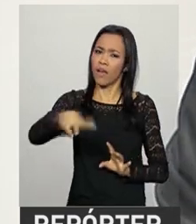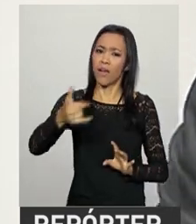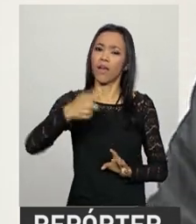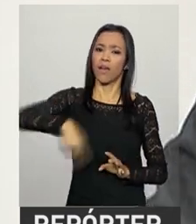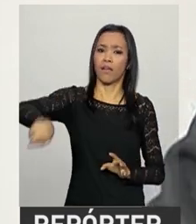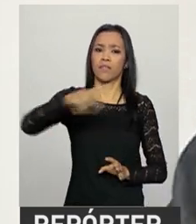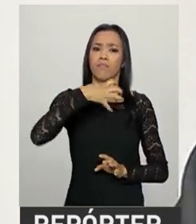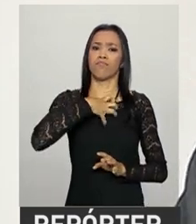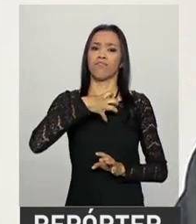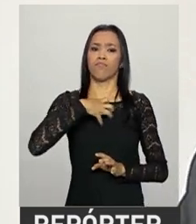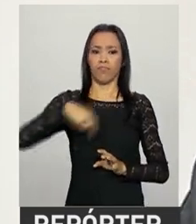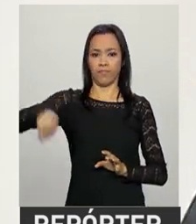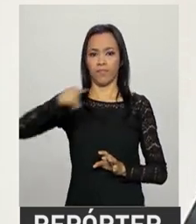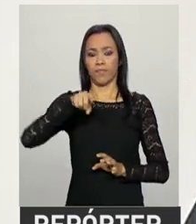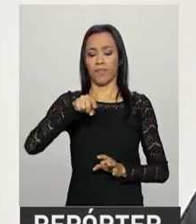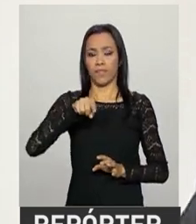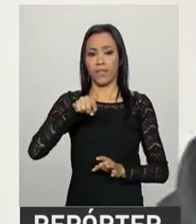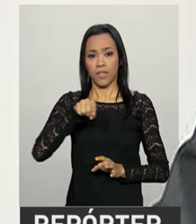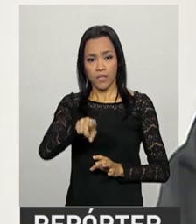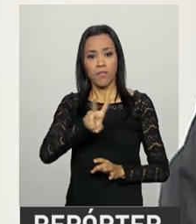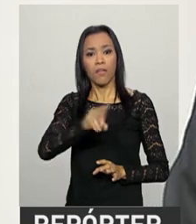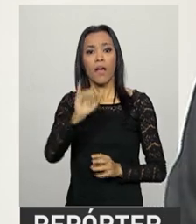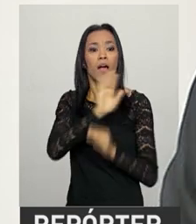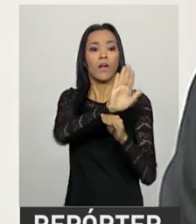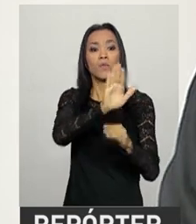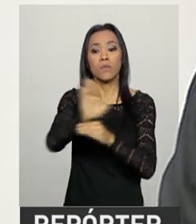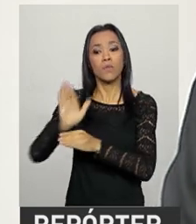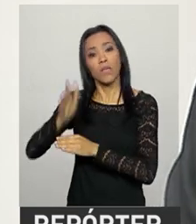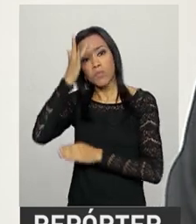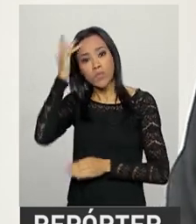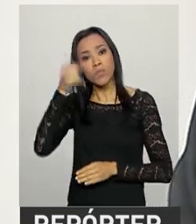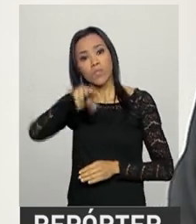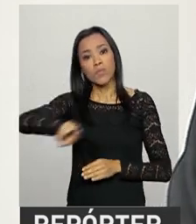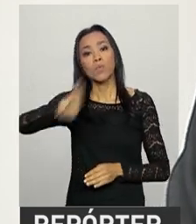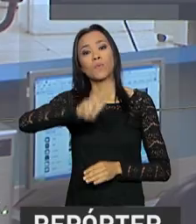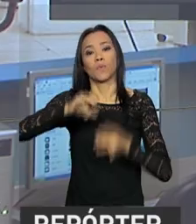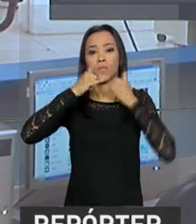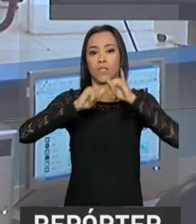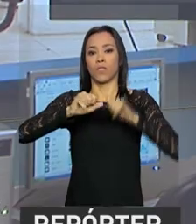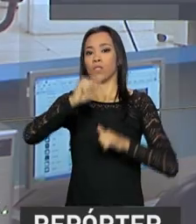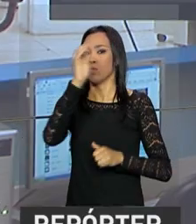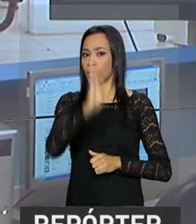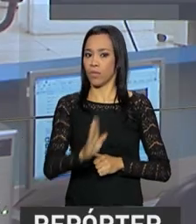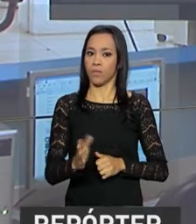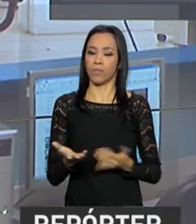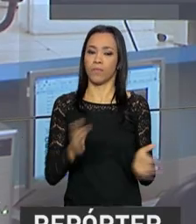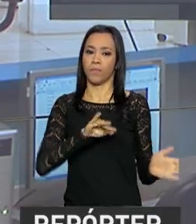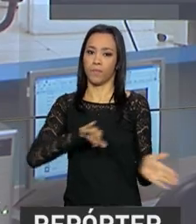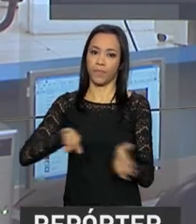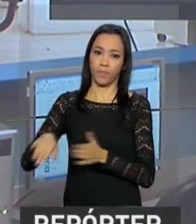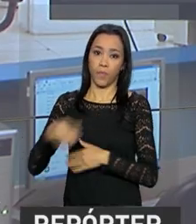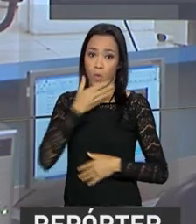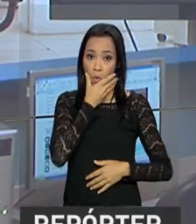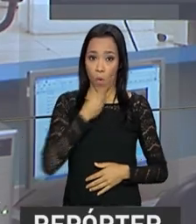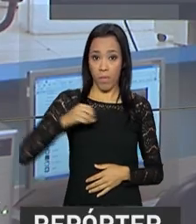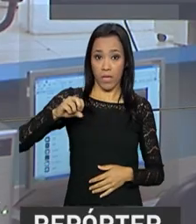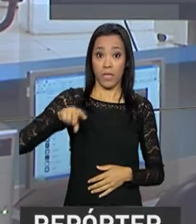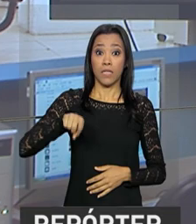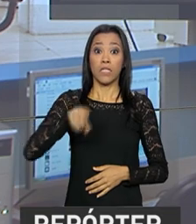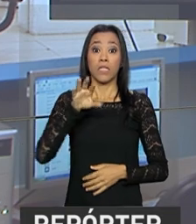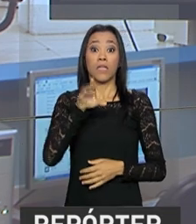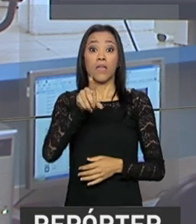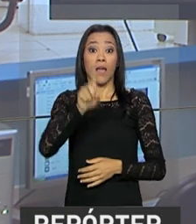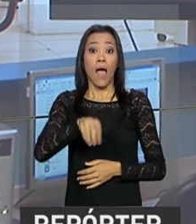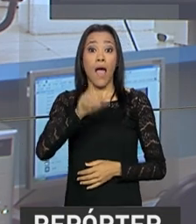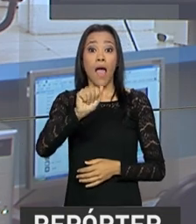média e isso vai ser capturado para beneficiar os consumidores do Brasil inteiro. O diplomata Alexandre Parola é o